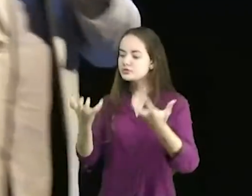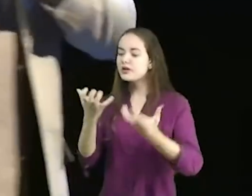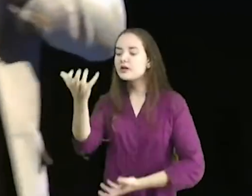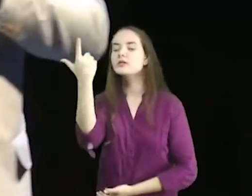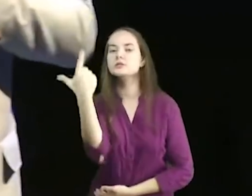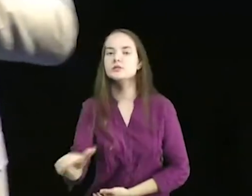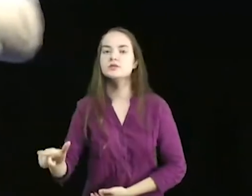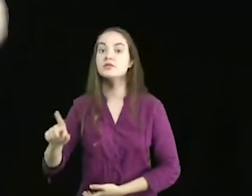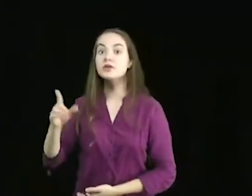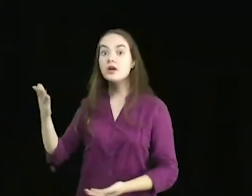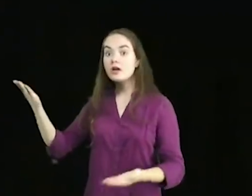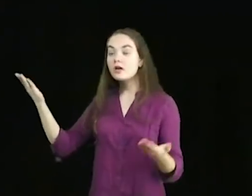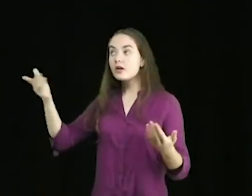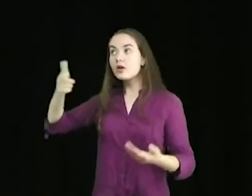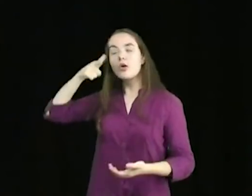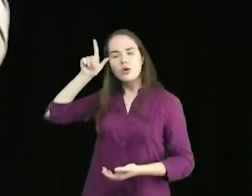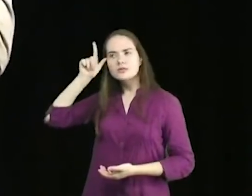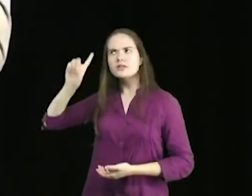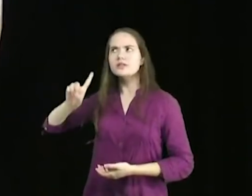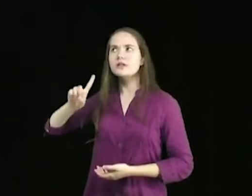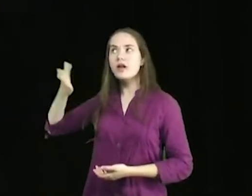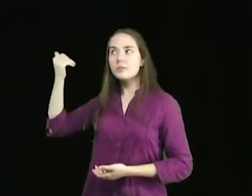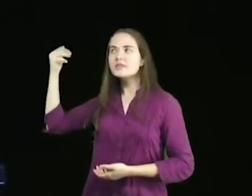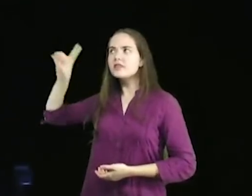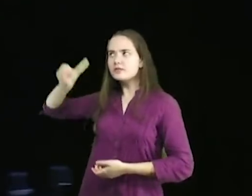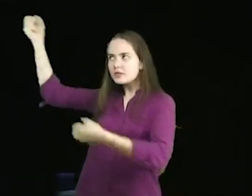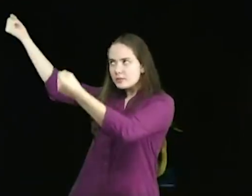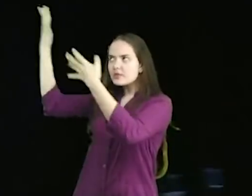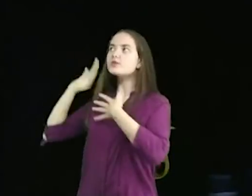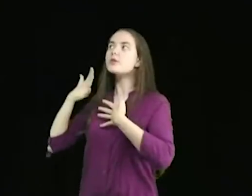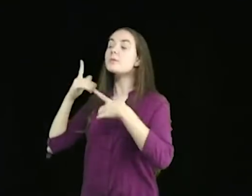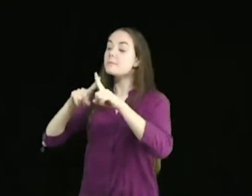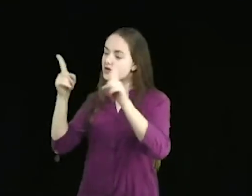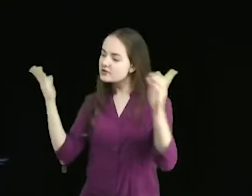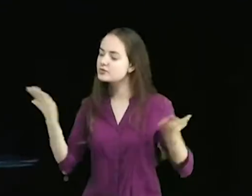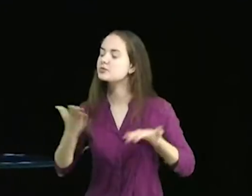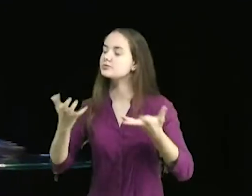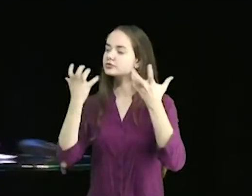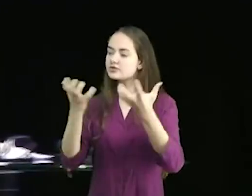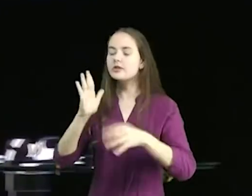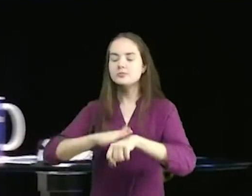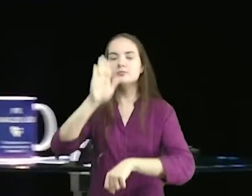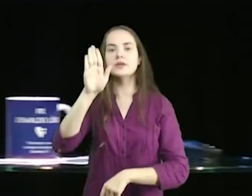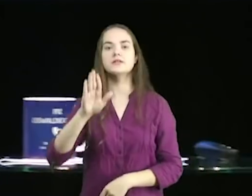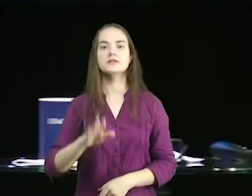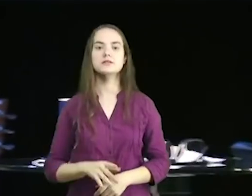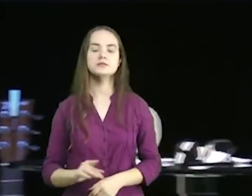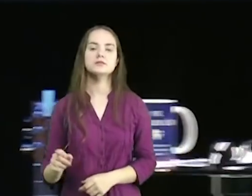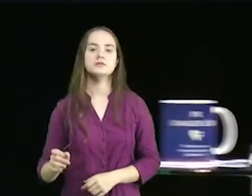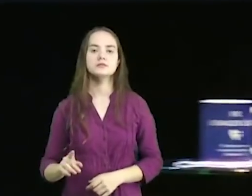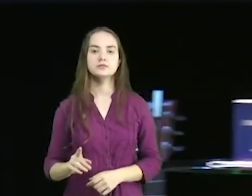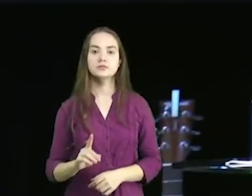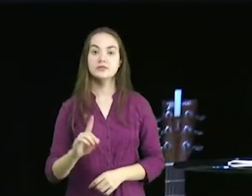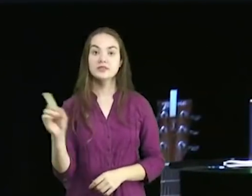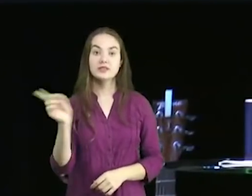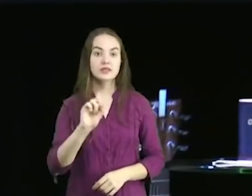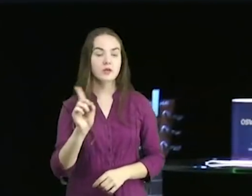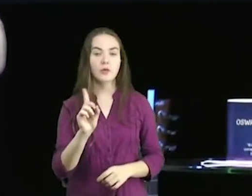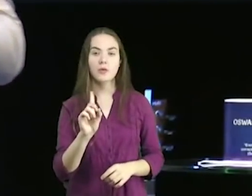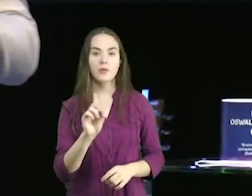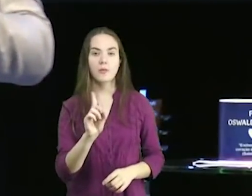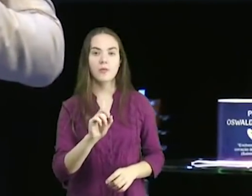abençoou, mas hoje eu quero mais. Gente, ambição não é igual a